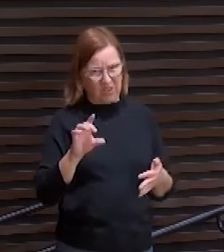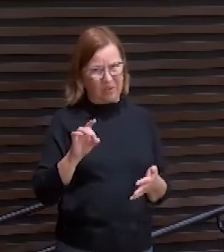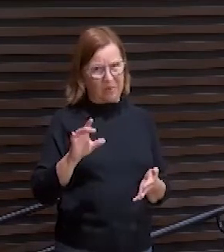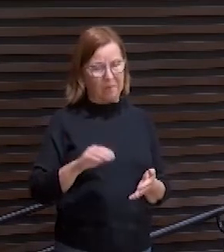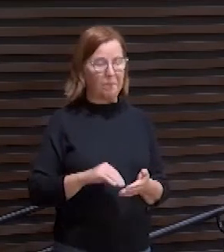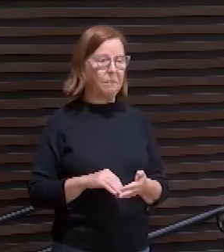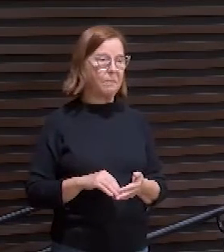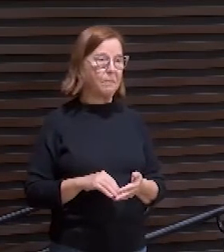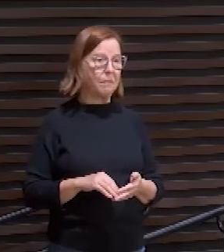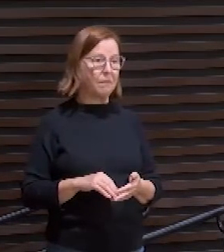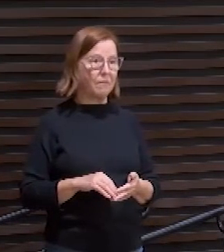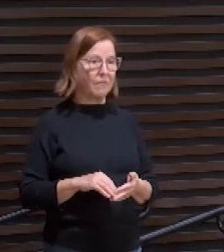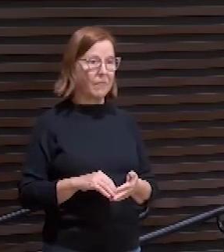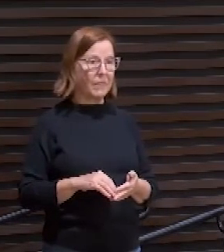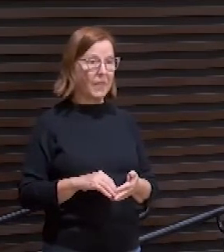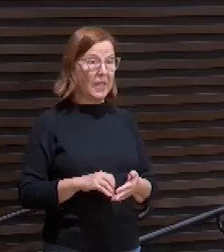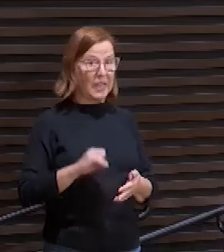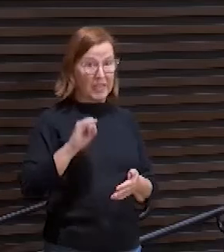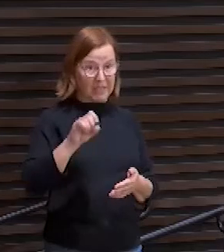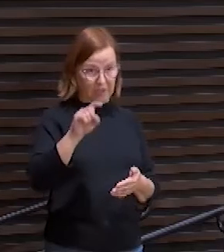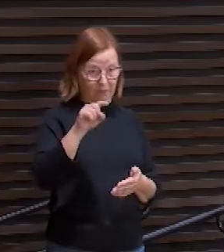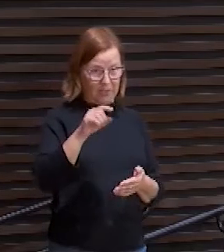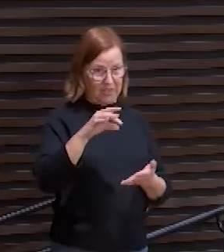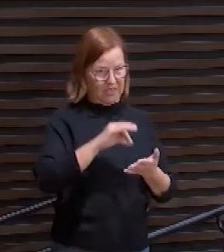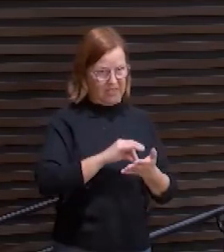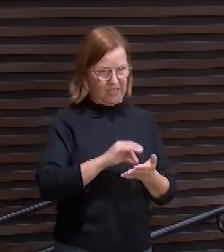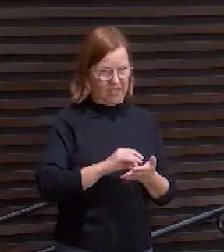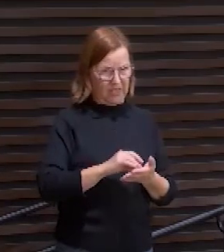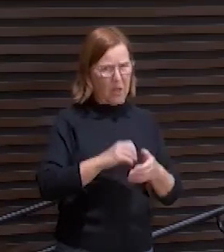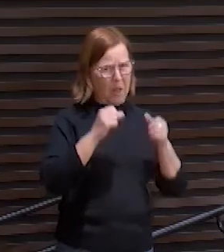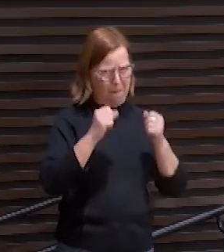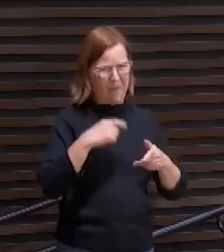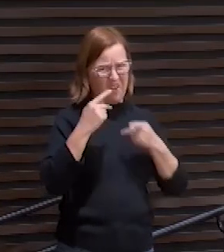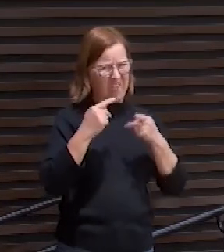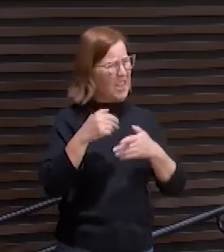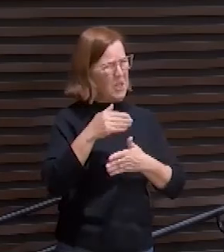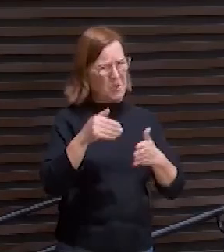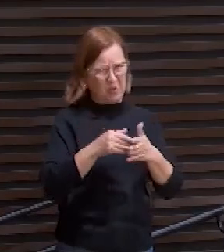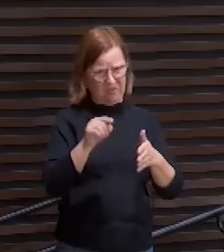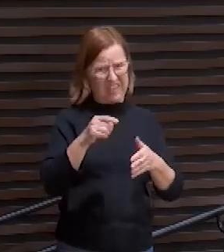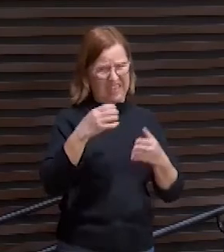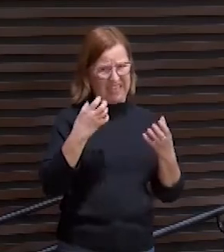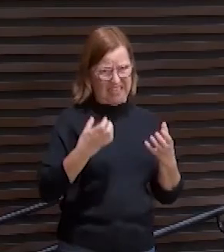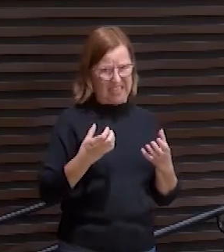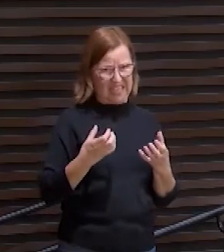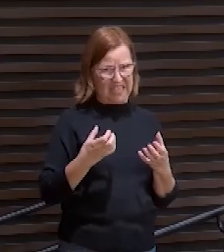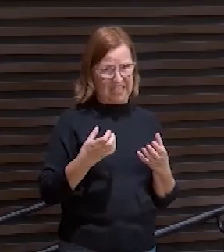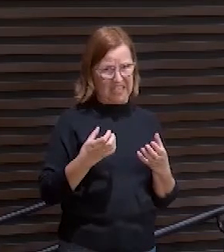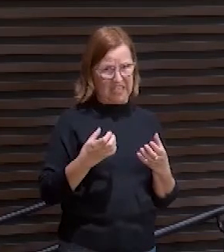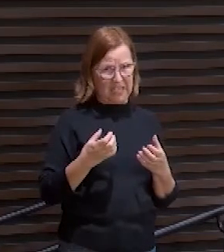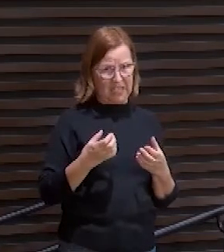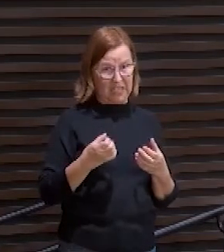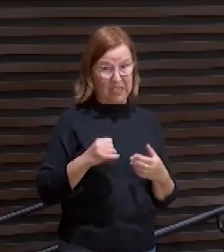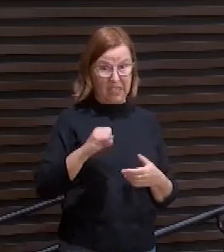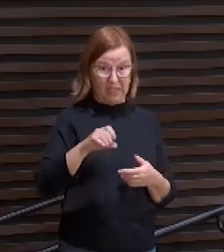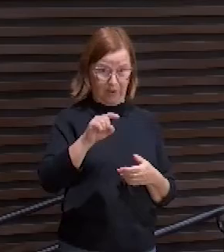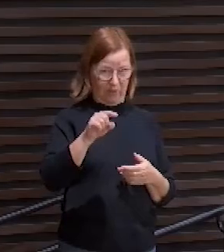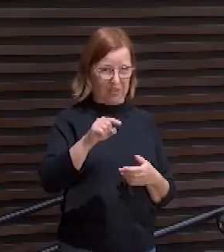Porque se você é sincero, você pode falar o que você quer? Porque você é sincero, o que você está dizendo é